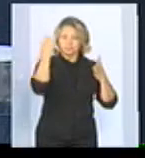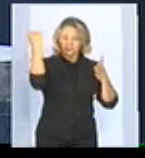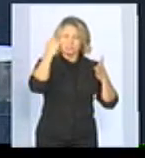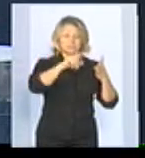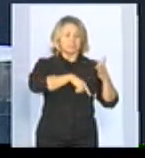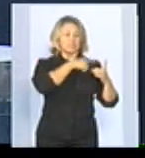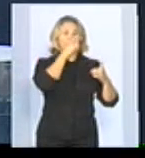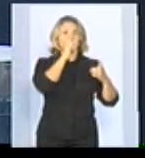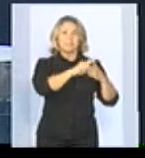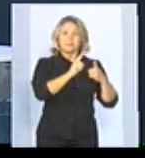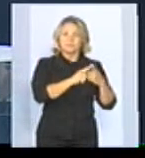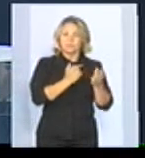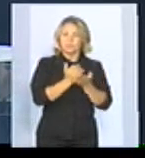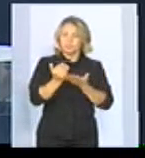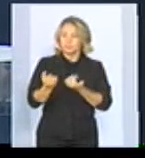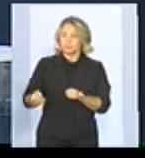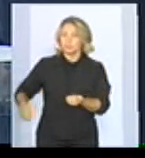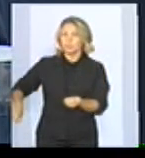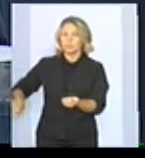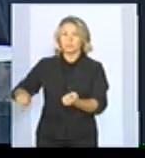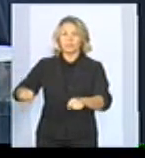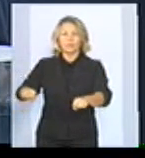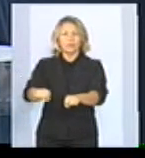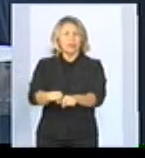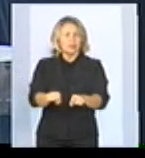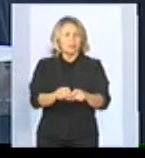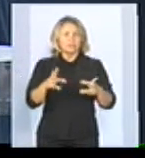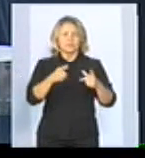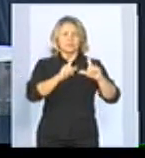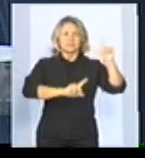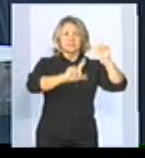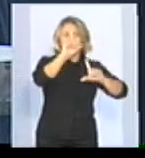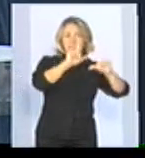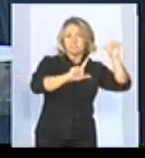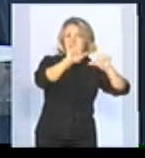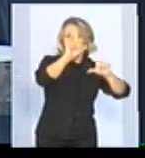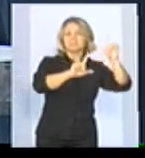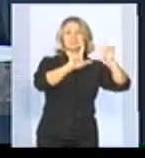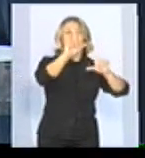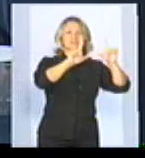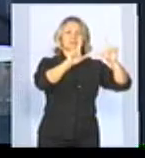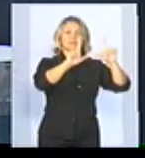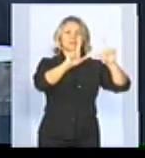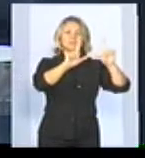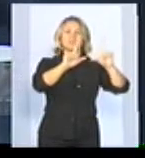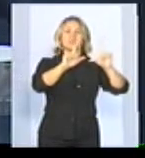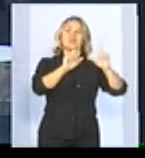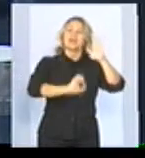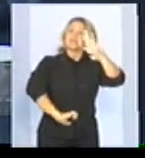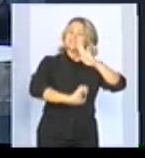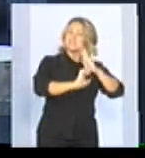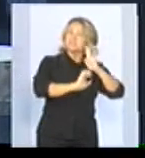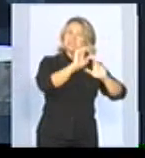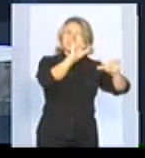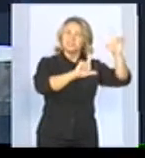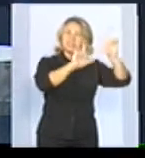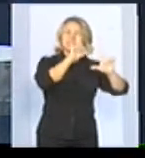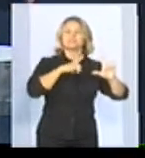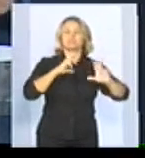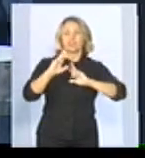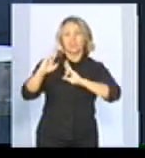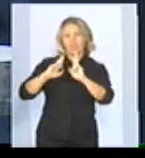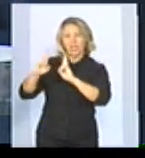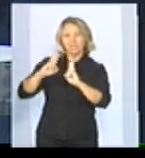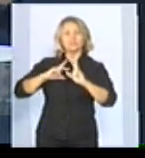é que ela abriu o mercado de cabo para as empresas de telecomunicações isso já foi dito aqui né as empresas de telecomunicações tinham rede prestavam